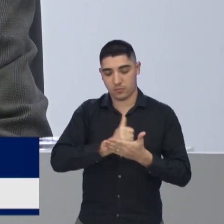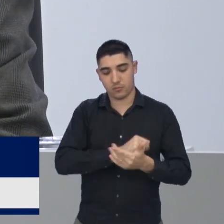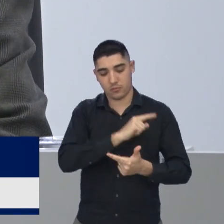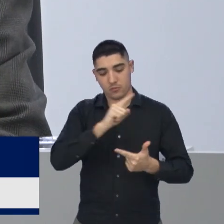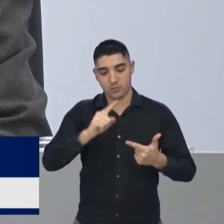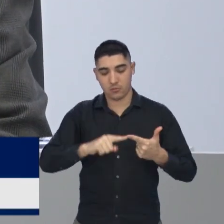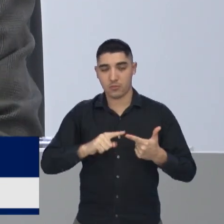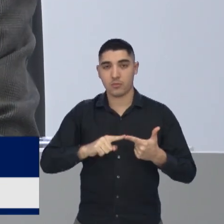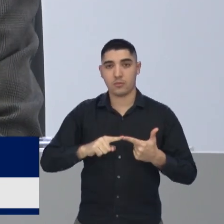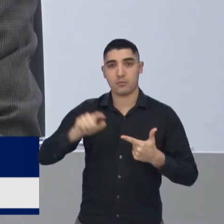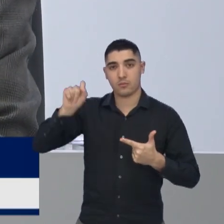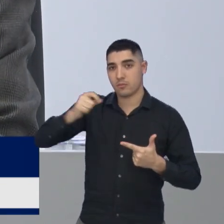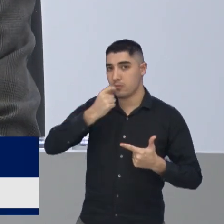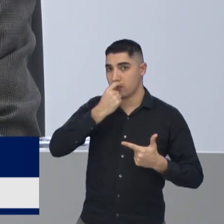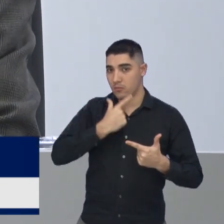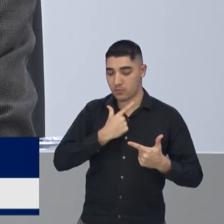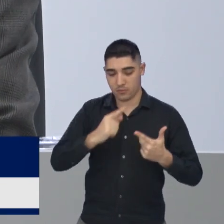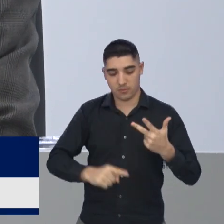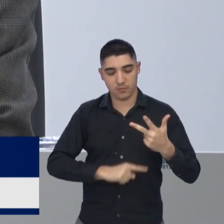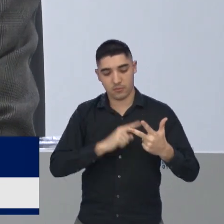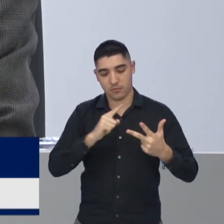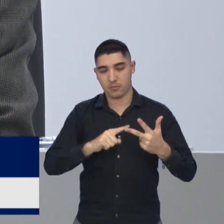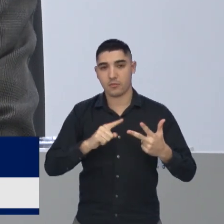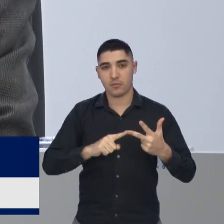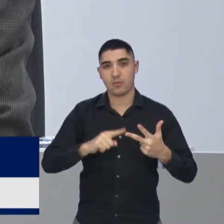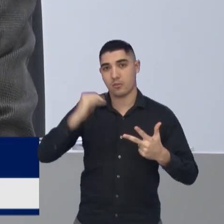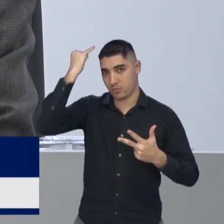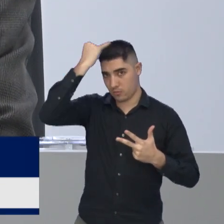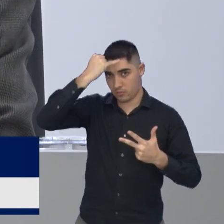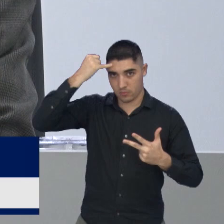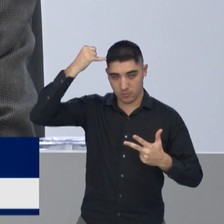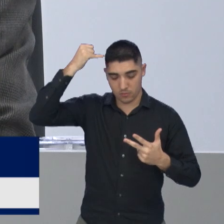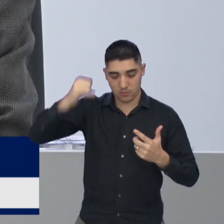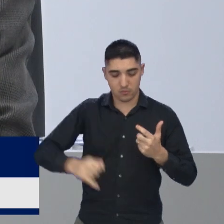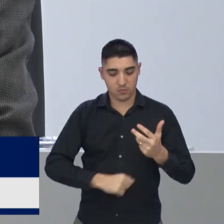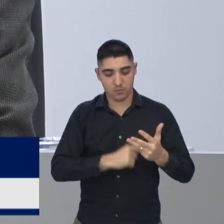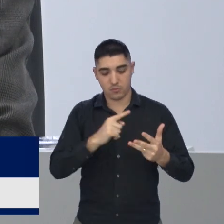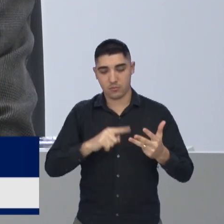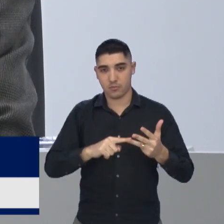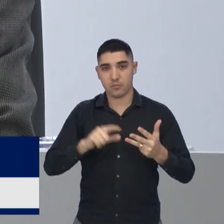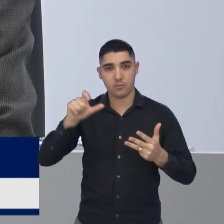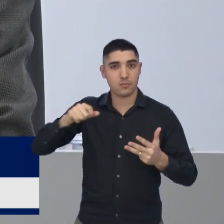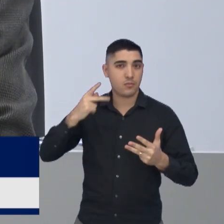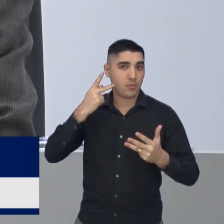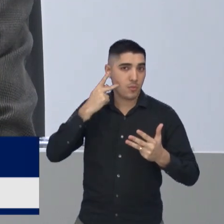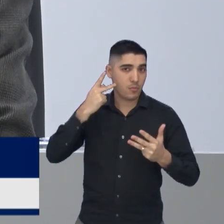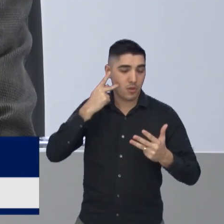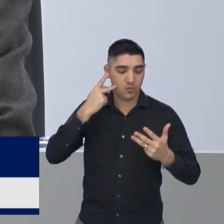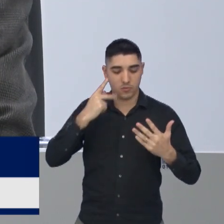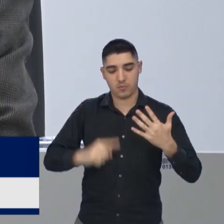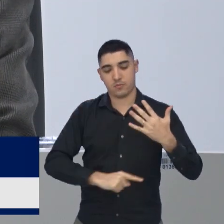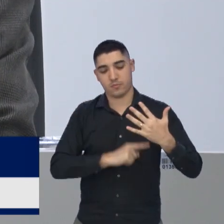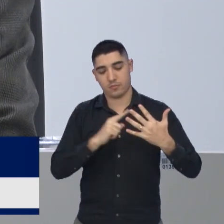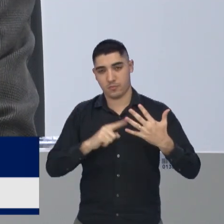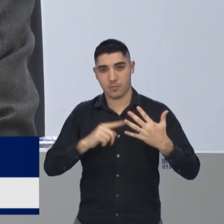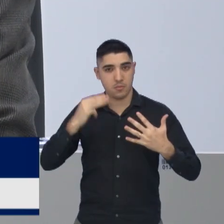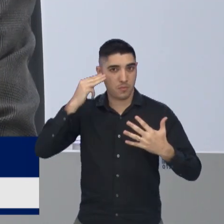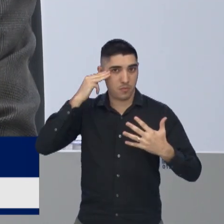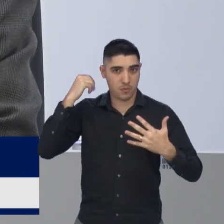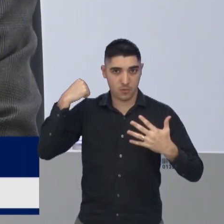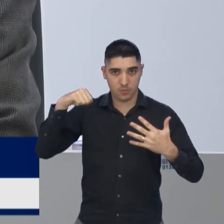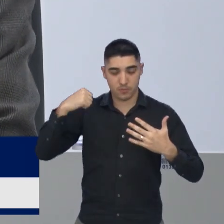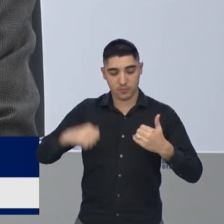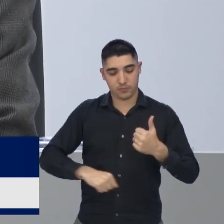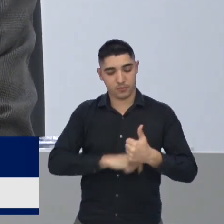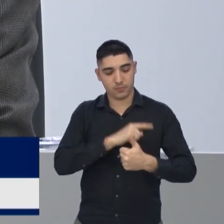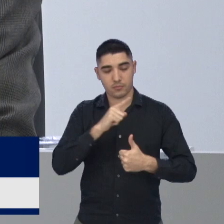vereador Roberto do Eleven, vereador Dr. José Cláudio, vereador Rafael Pascucci, vereador Marcão da